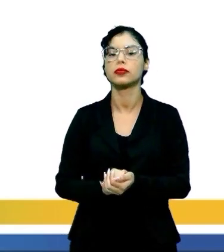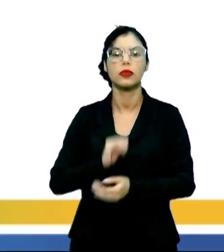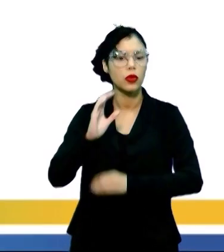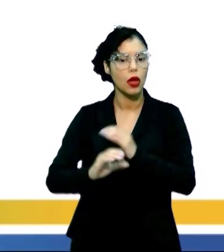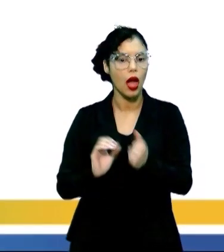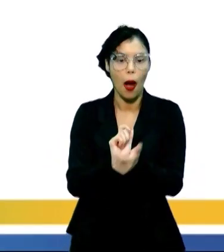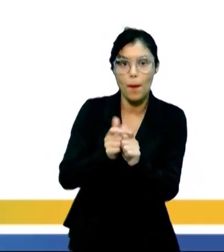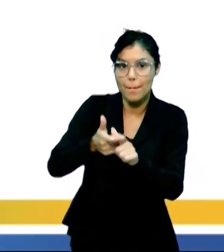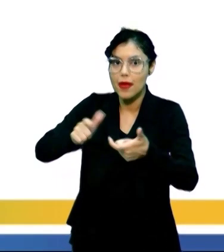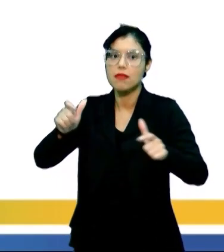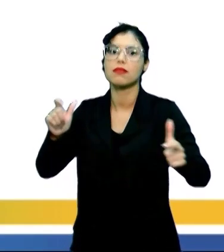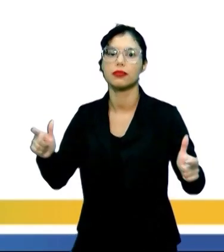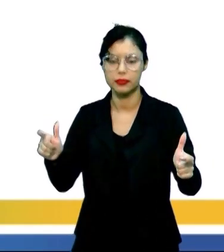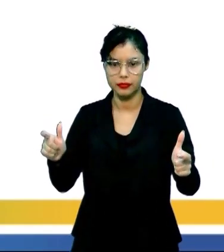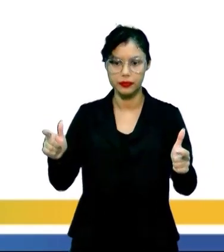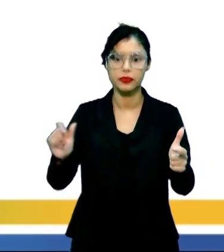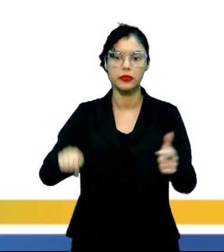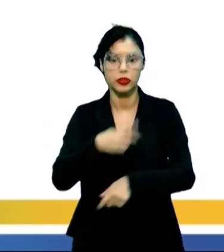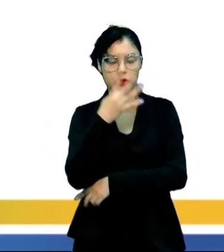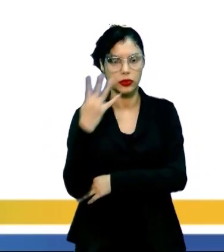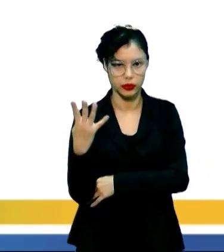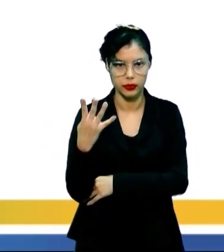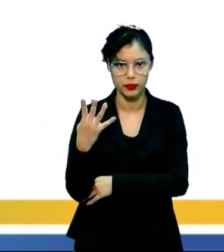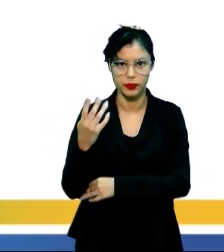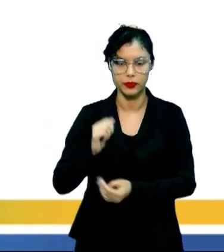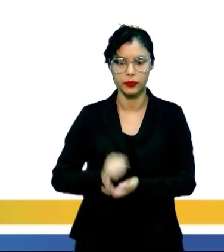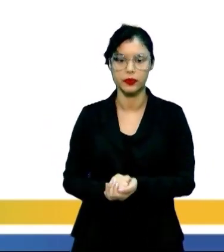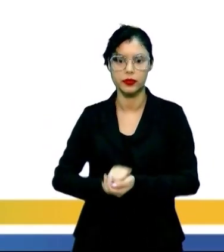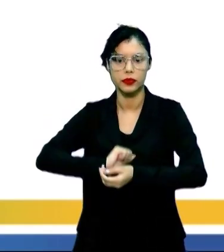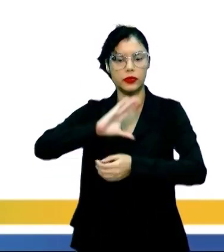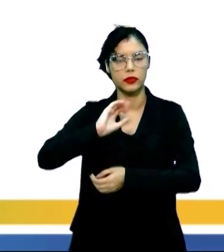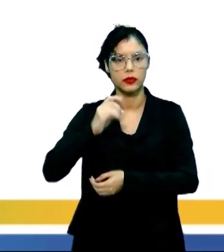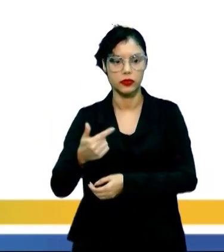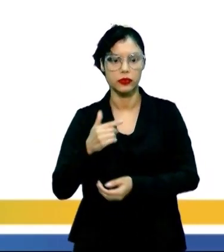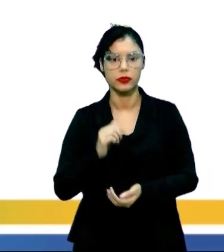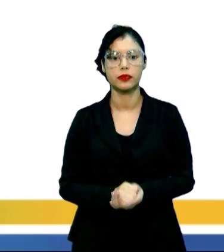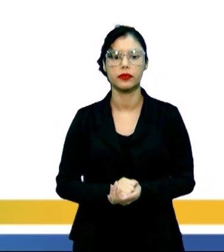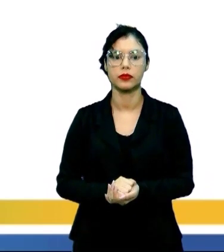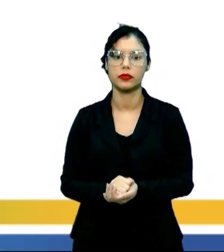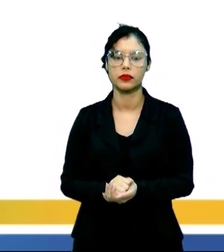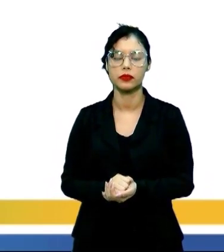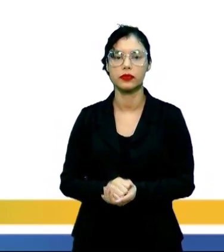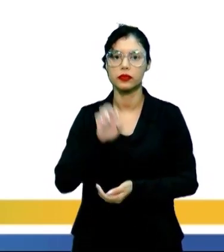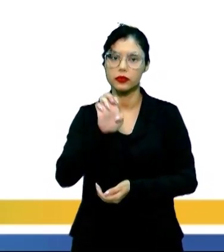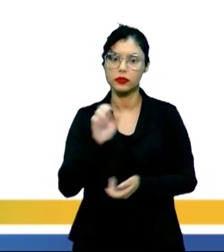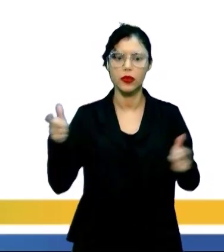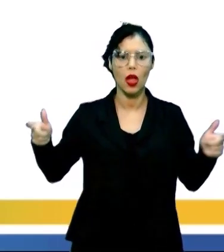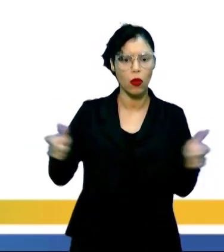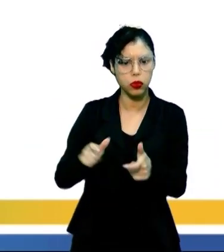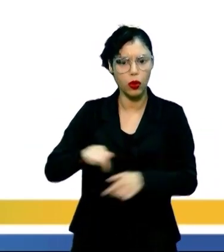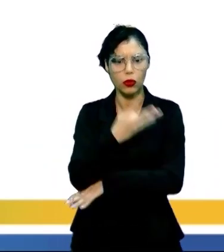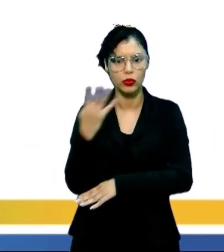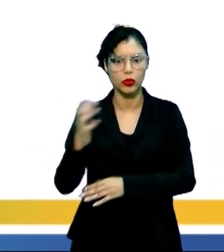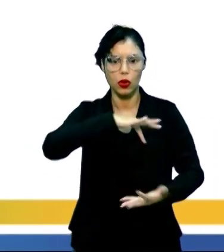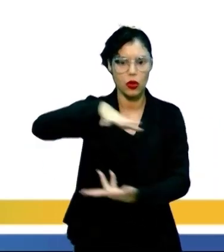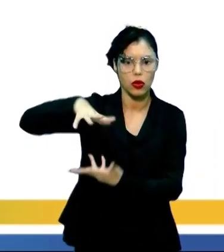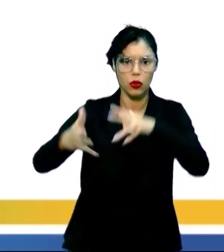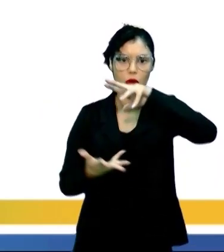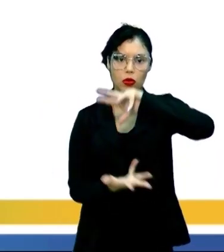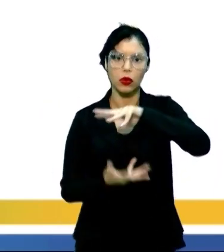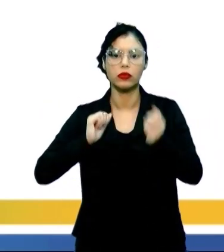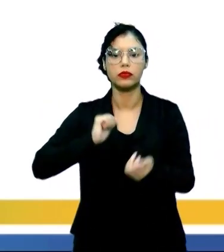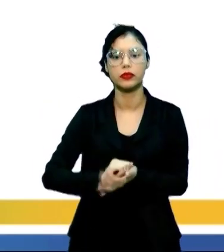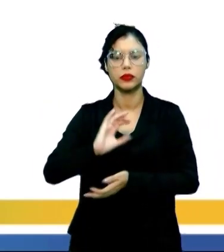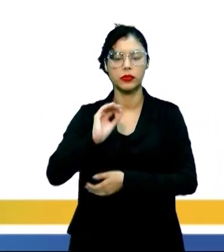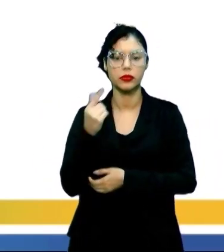faz aumentar essa quantidade de carbono na atmosfera. Isso. Reduz a quantidade global de